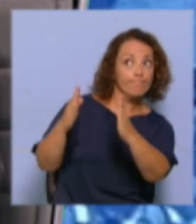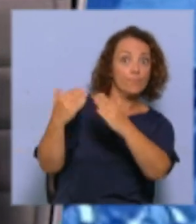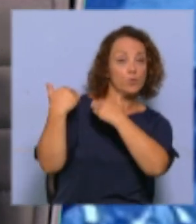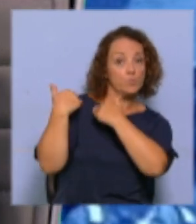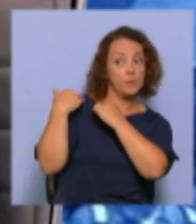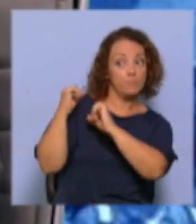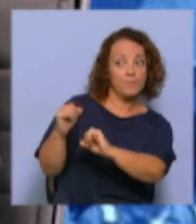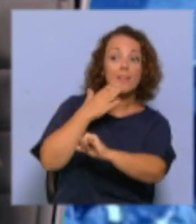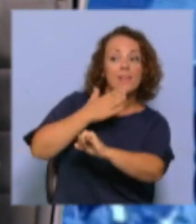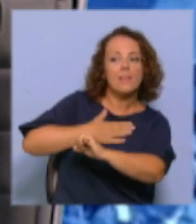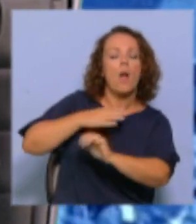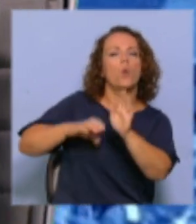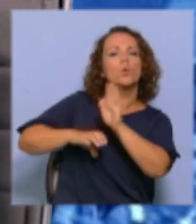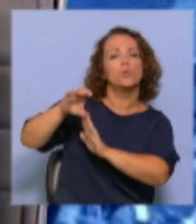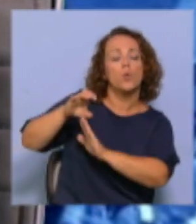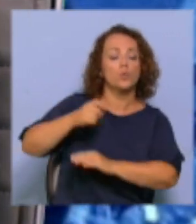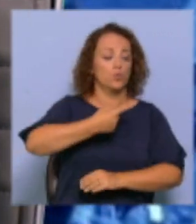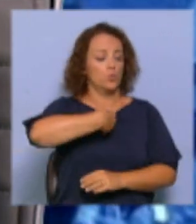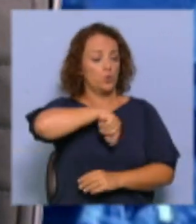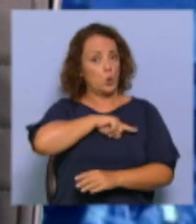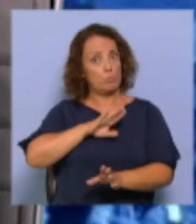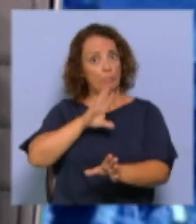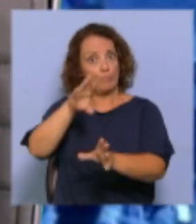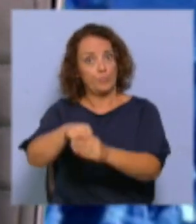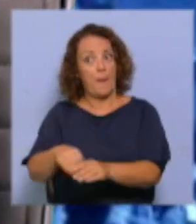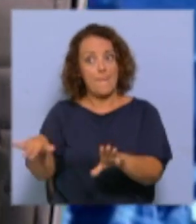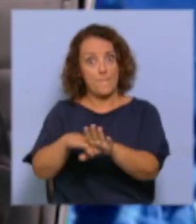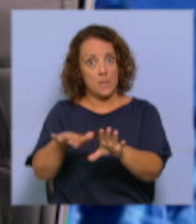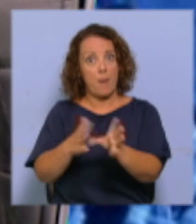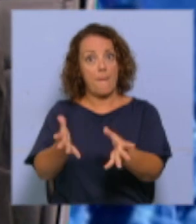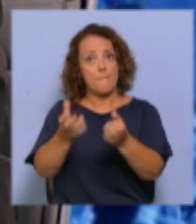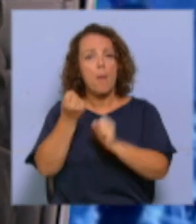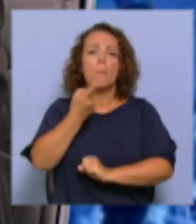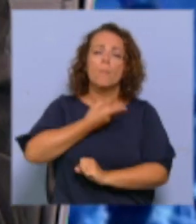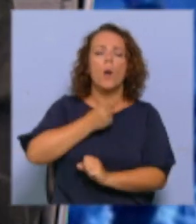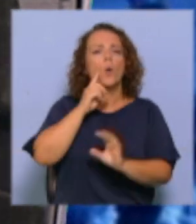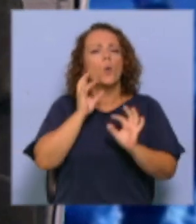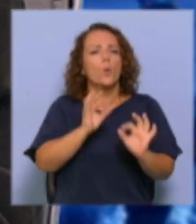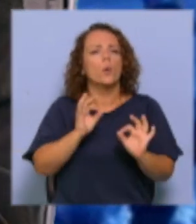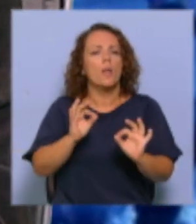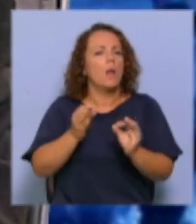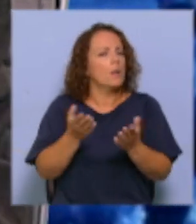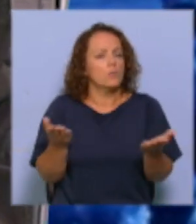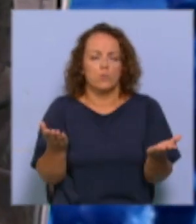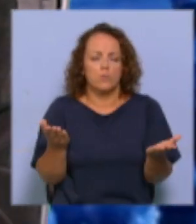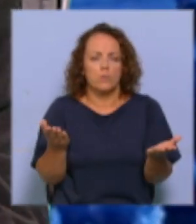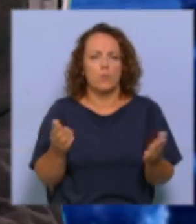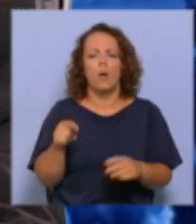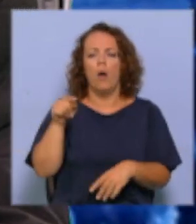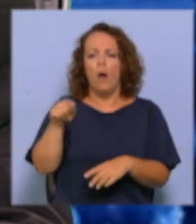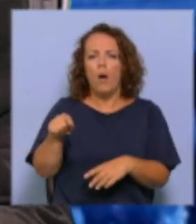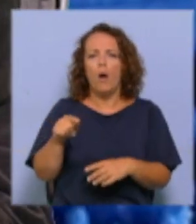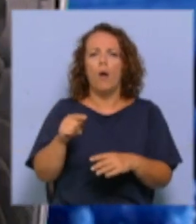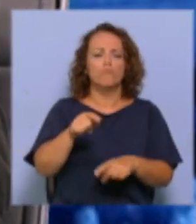as condições, e da parte dos que participam, ter a prudência e o cuidado nisso. Isto sucede em relação às